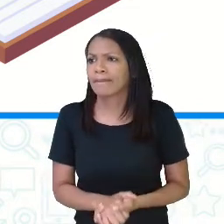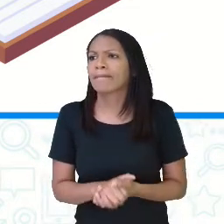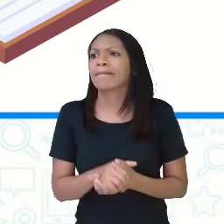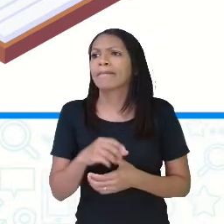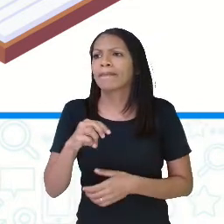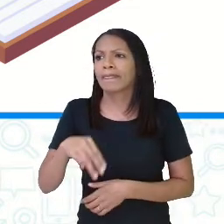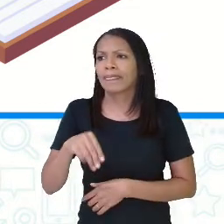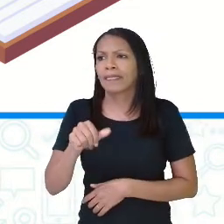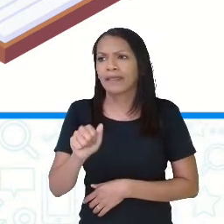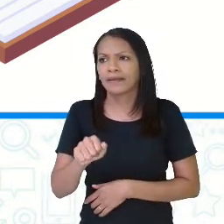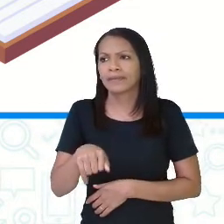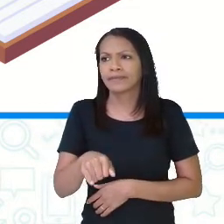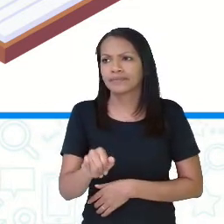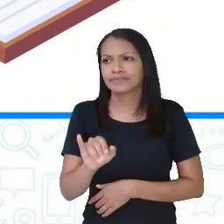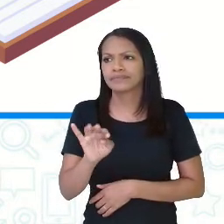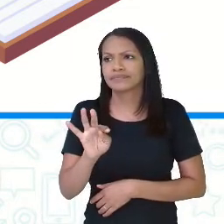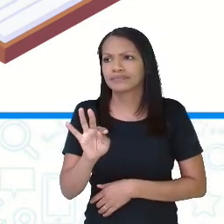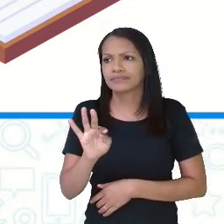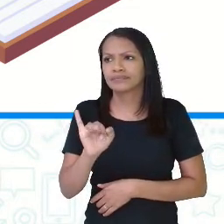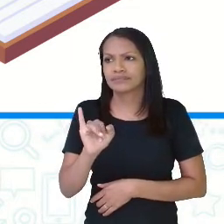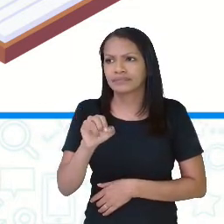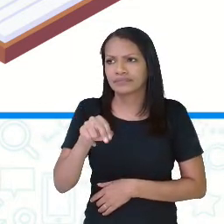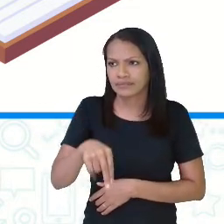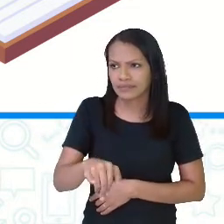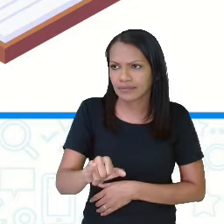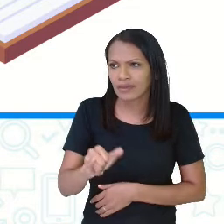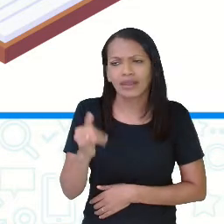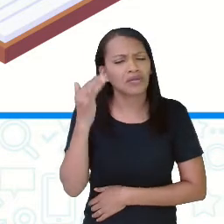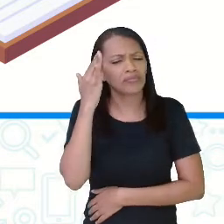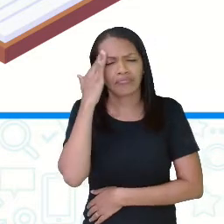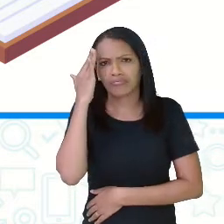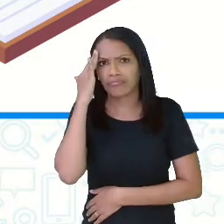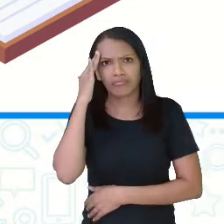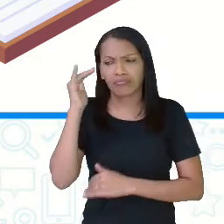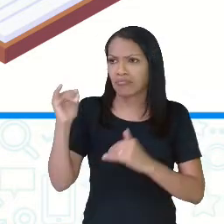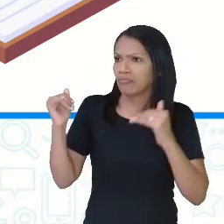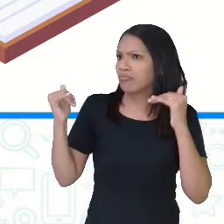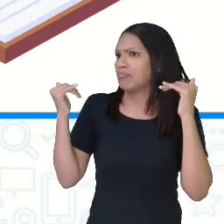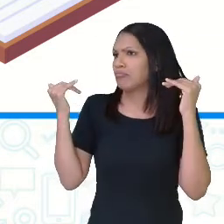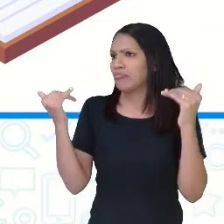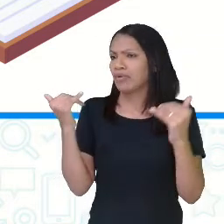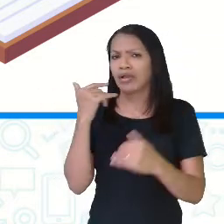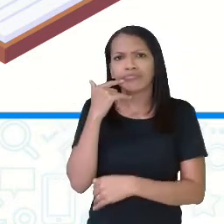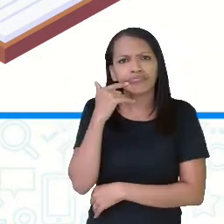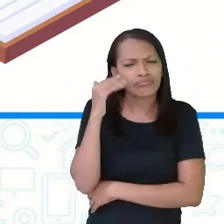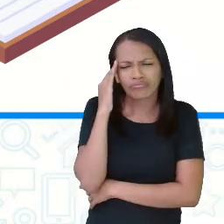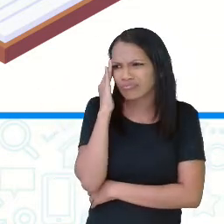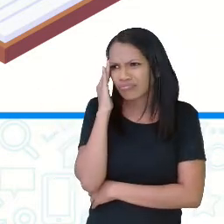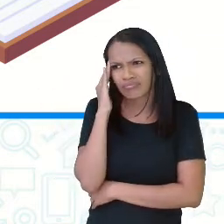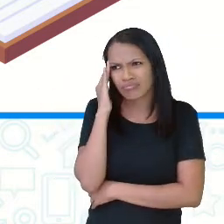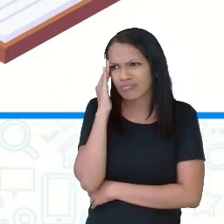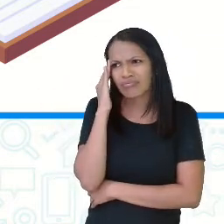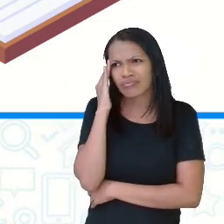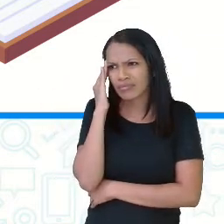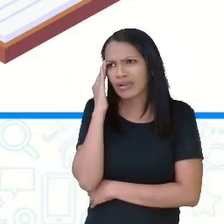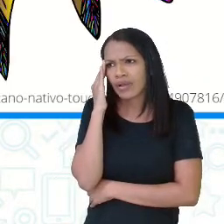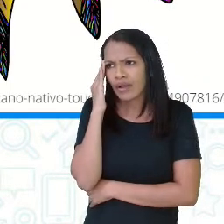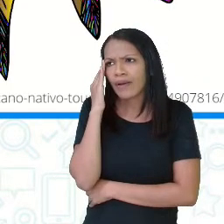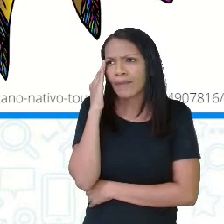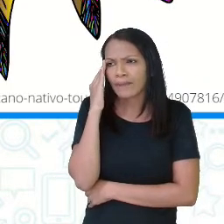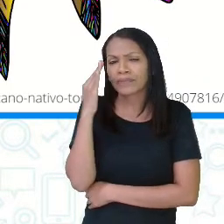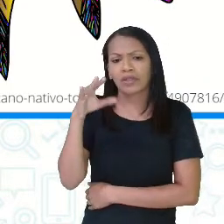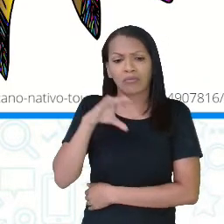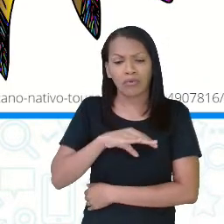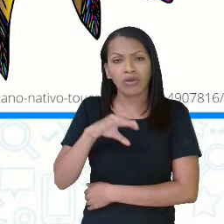grandeza, por não conseguir entender, viu nossa fala com estranheza. Português fez o